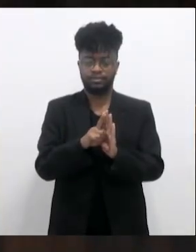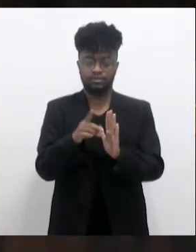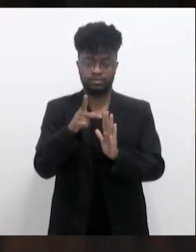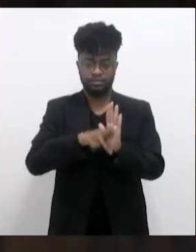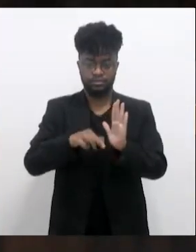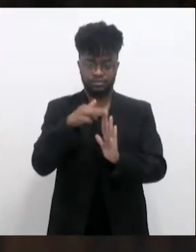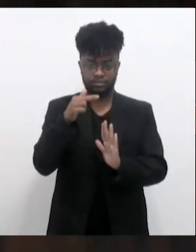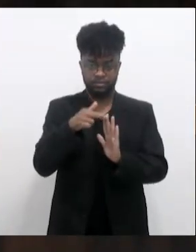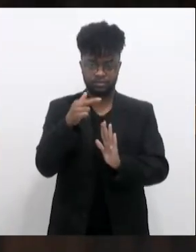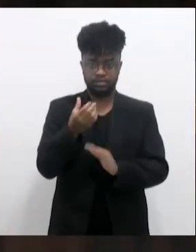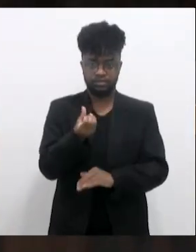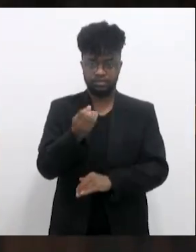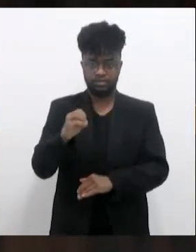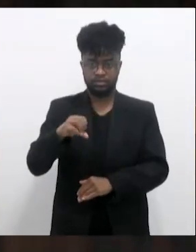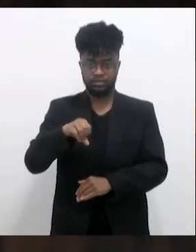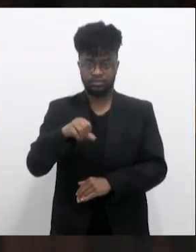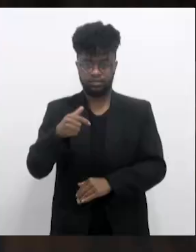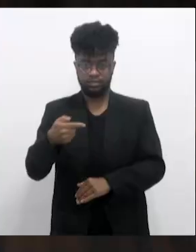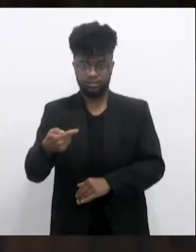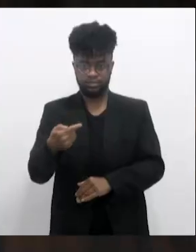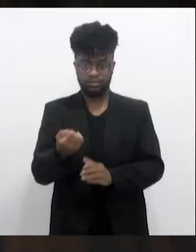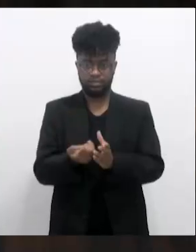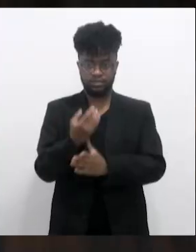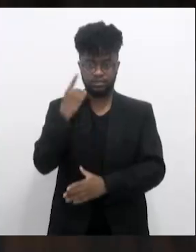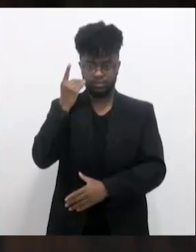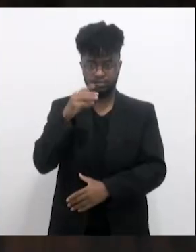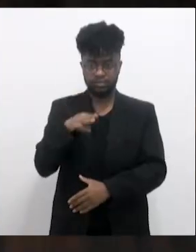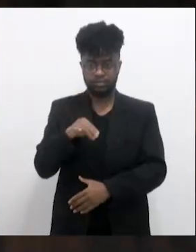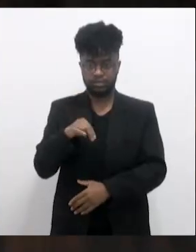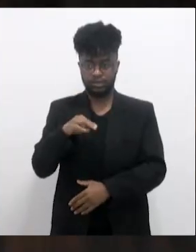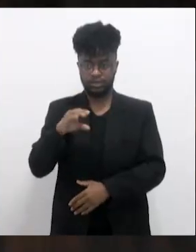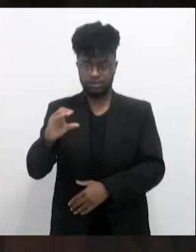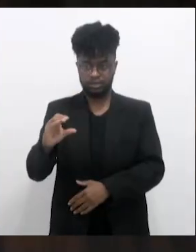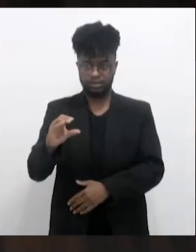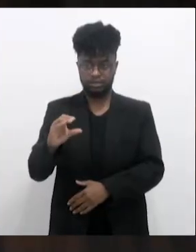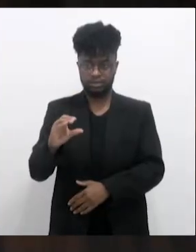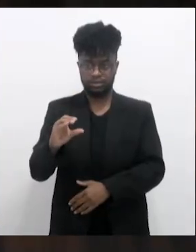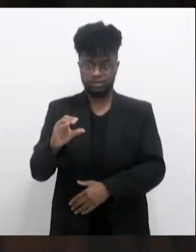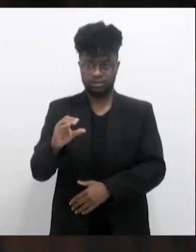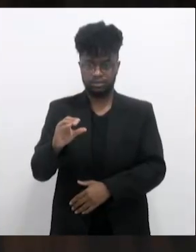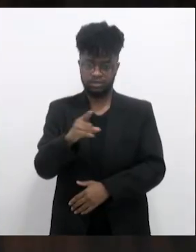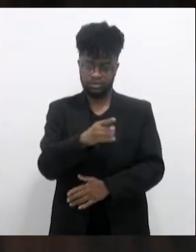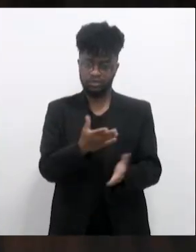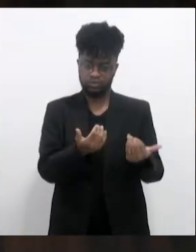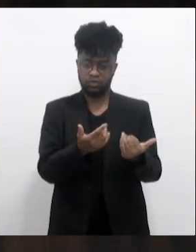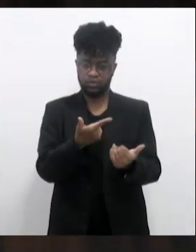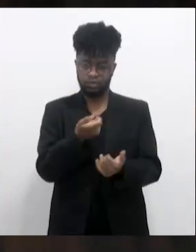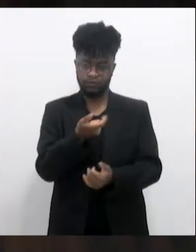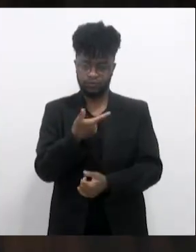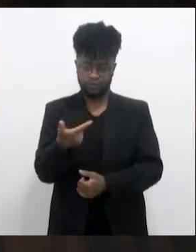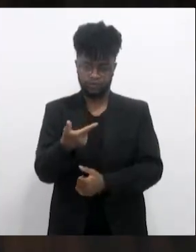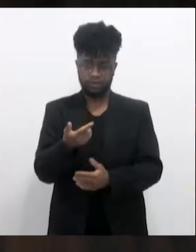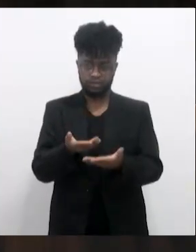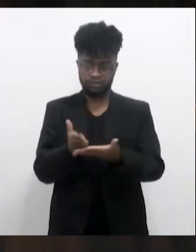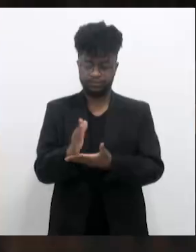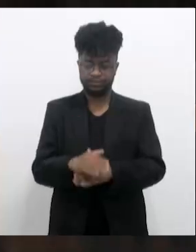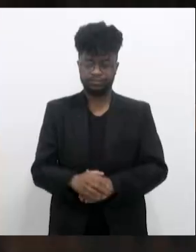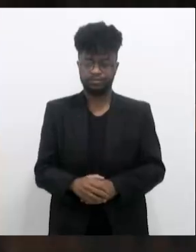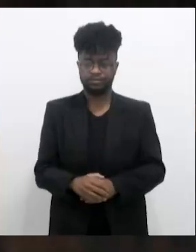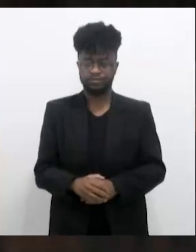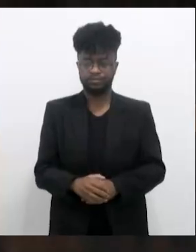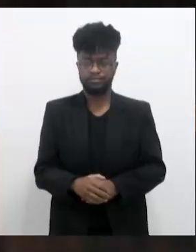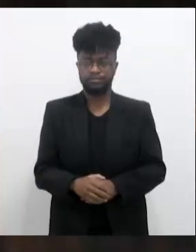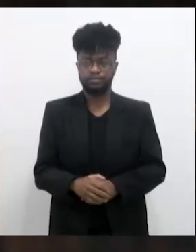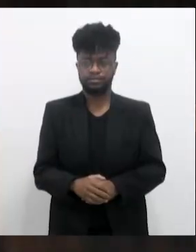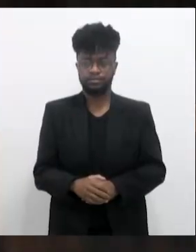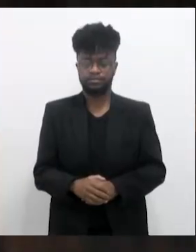resolução 6097, deputado Carlos Mink, esse é mais novinho, 2022, aprovado.